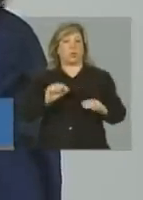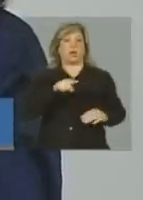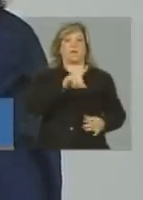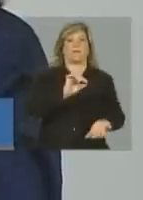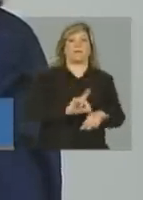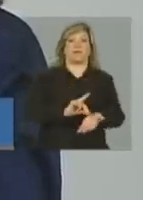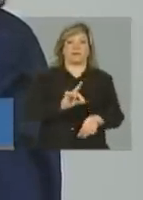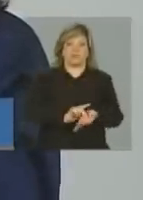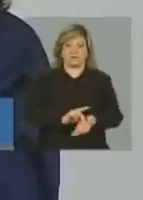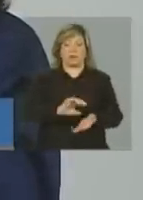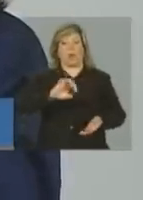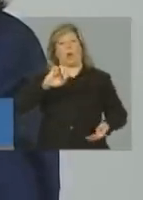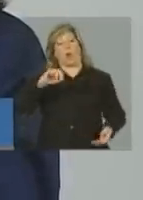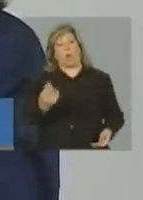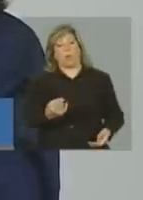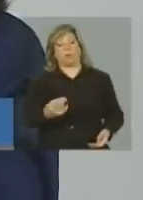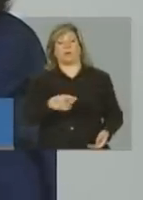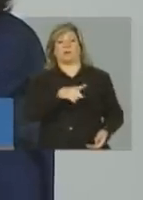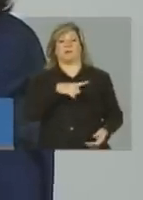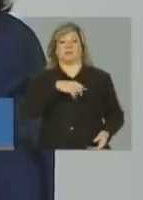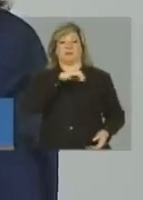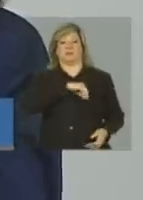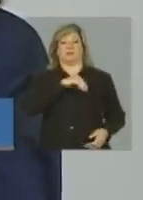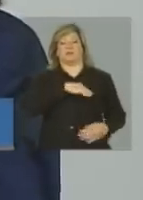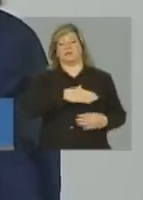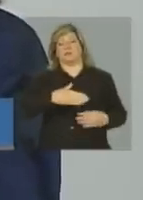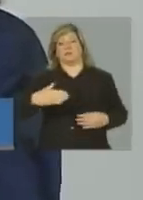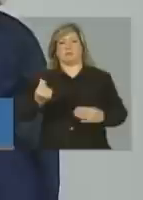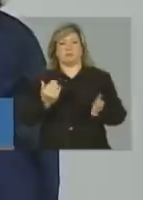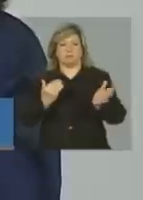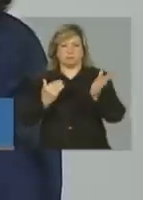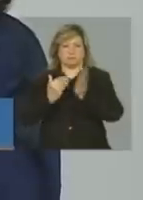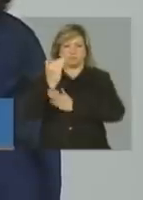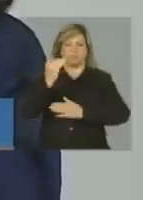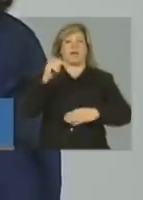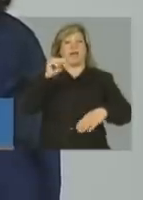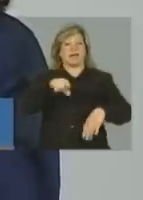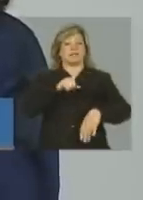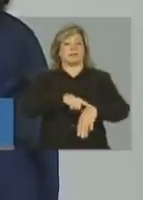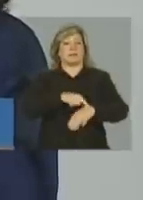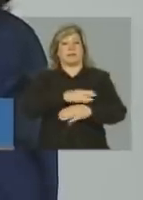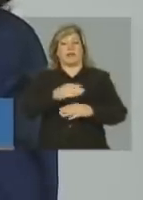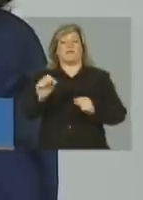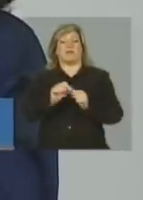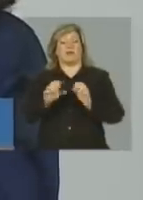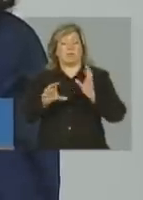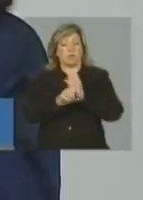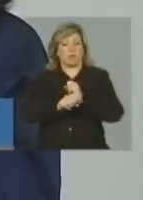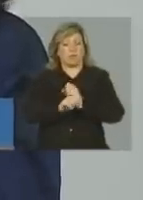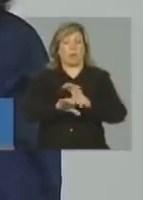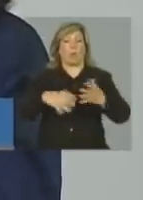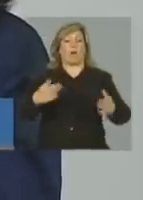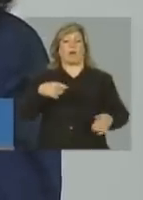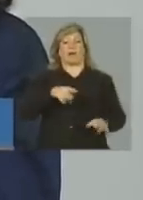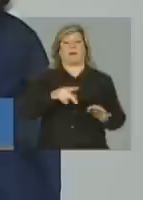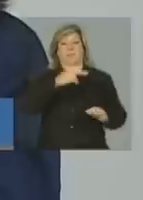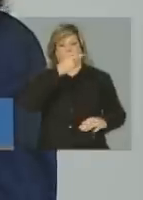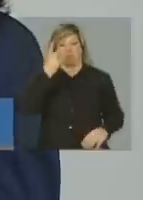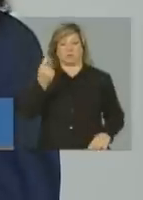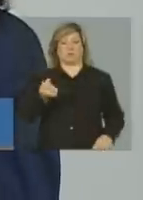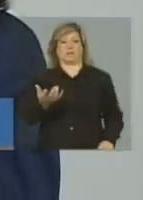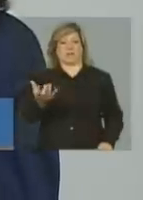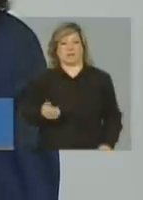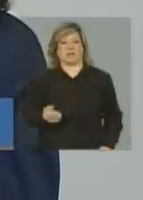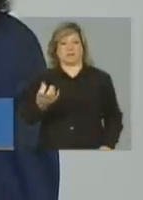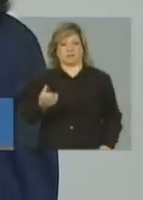dado momento da vida dele ele passou a ter renda superior, a partir desse período que nós faremos o cálculo. Quando a família, quando o beneficiário